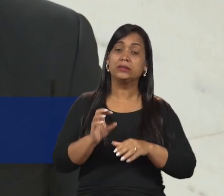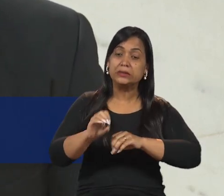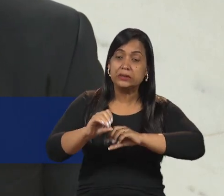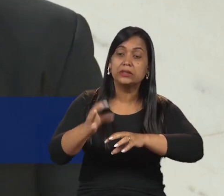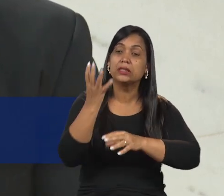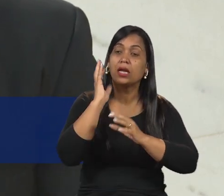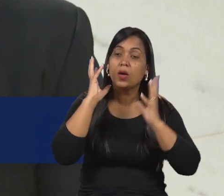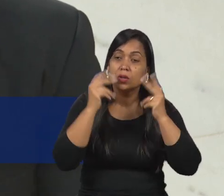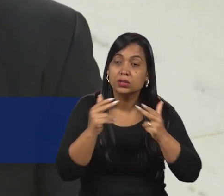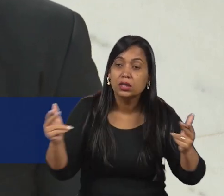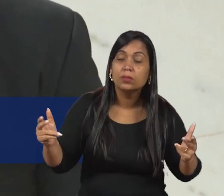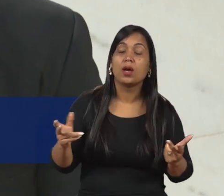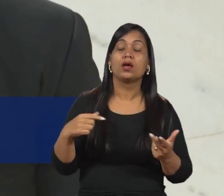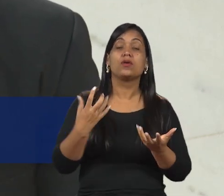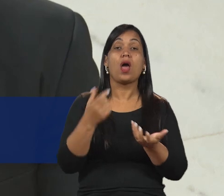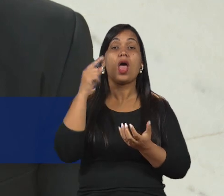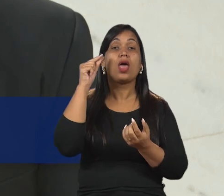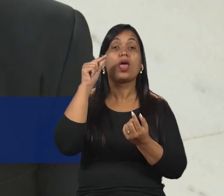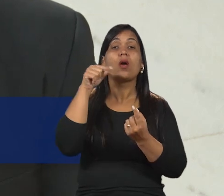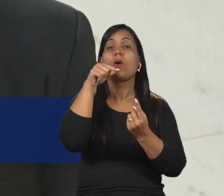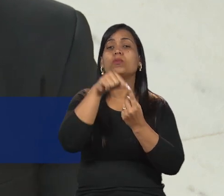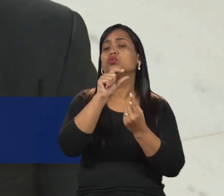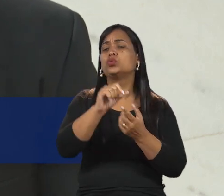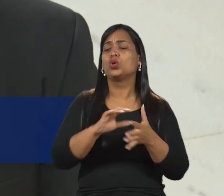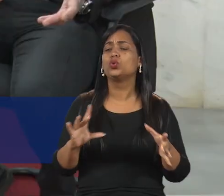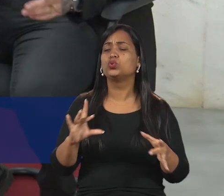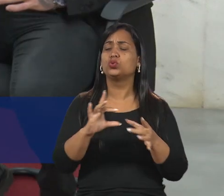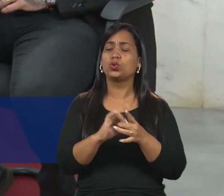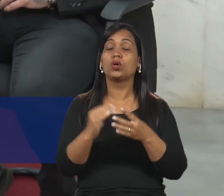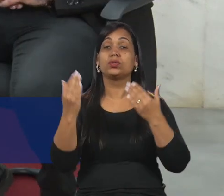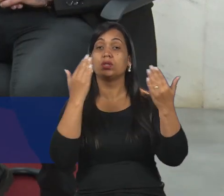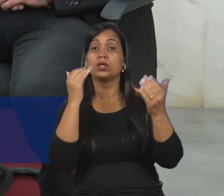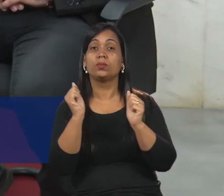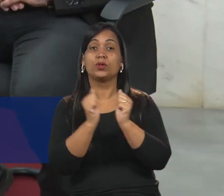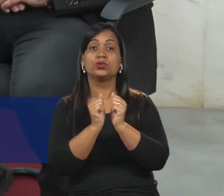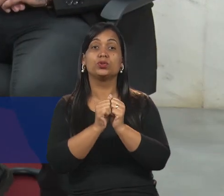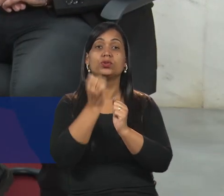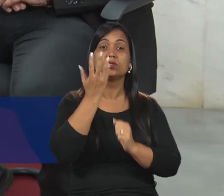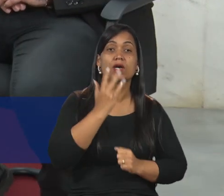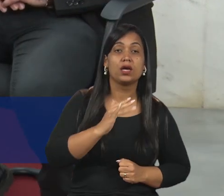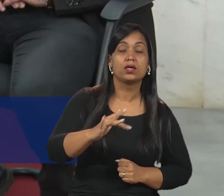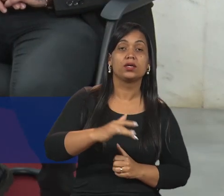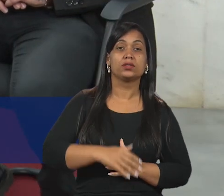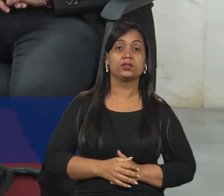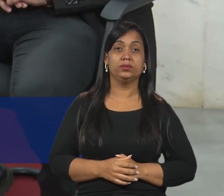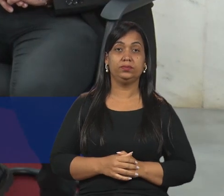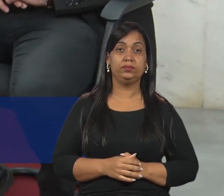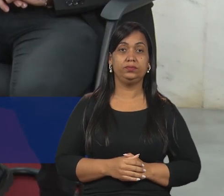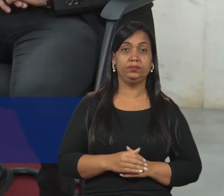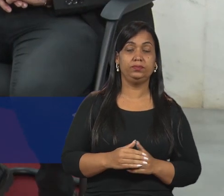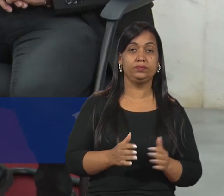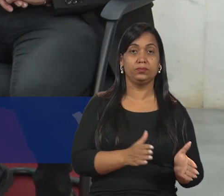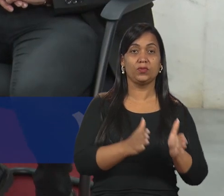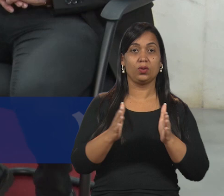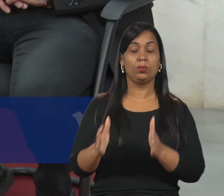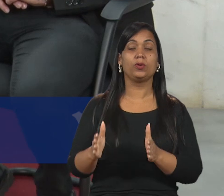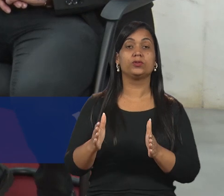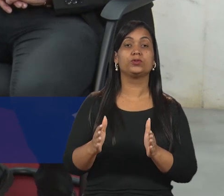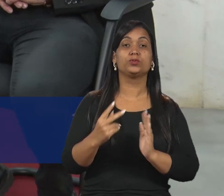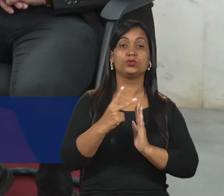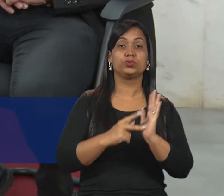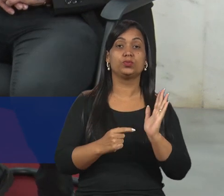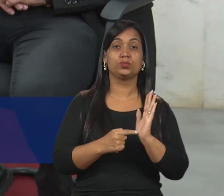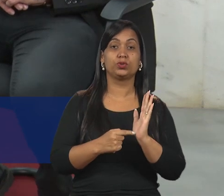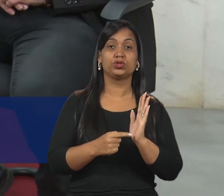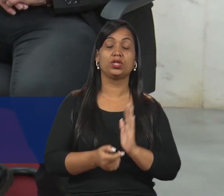gente colocar tudo isso junto, a gente colocar essa terapia assistida com as crianças, Esse vai ser o próximo módulo do